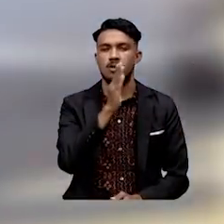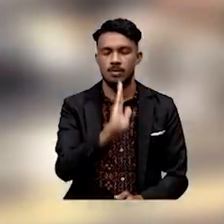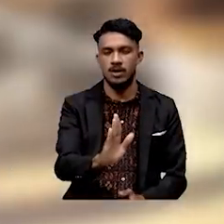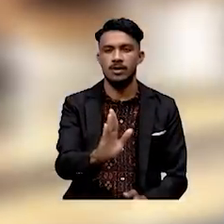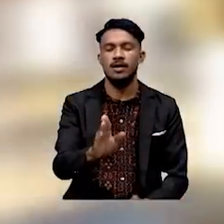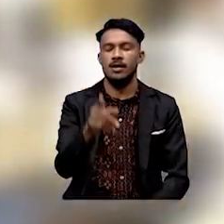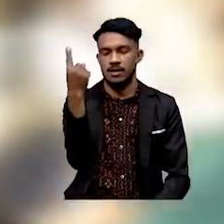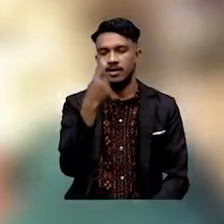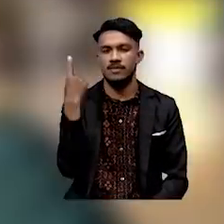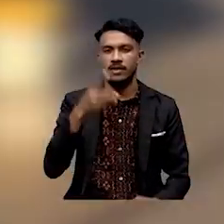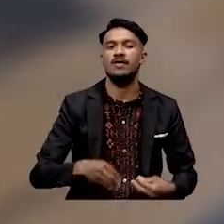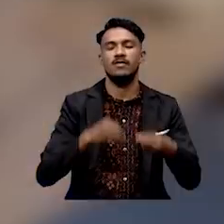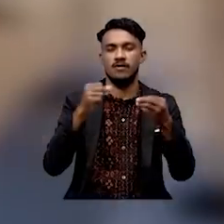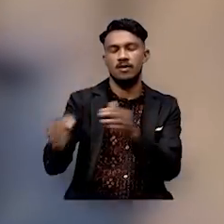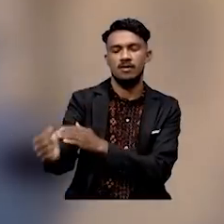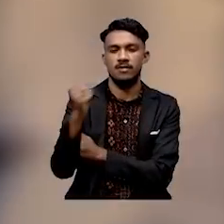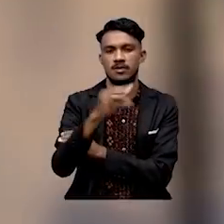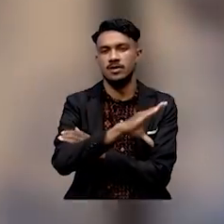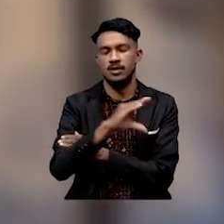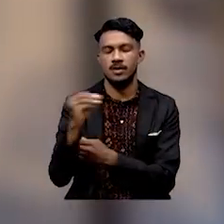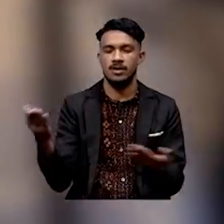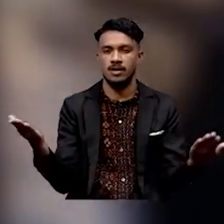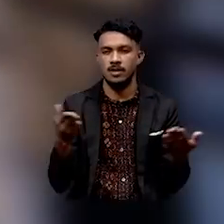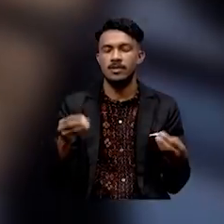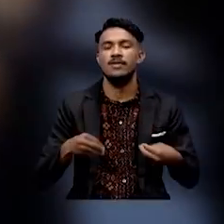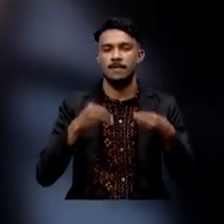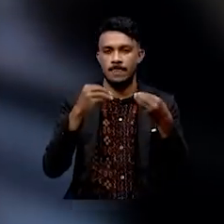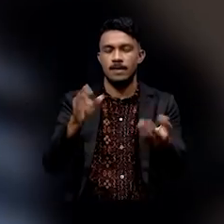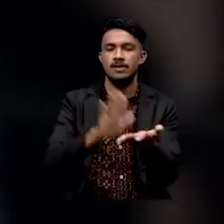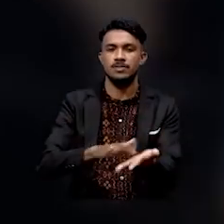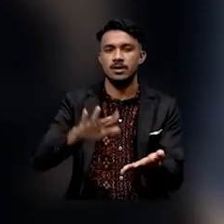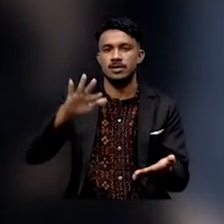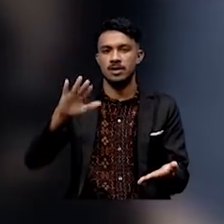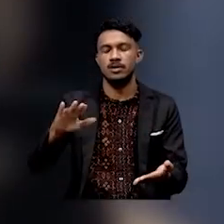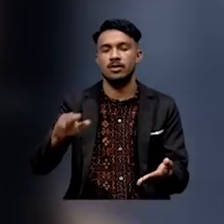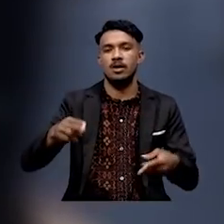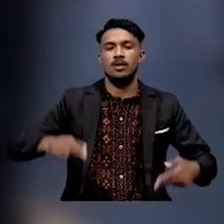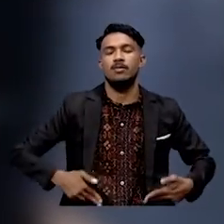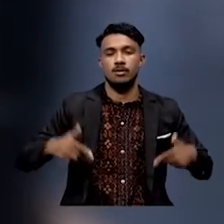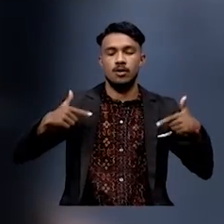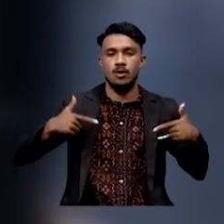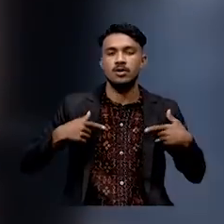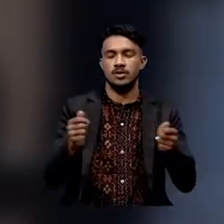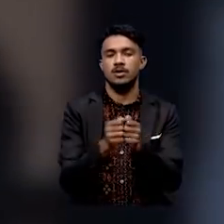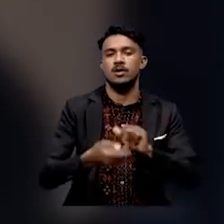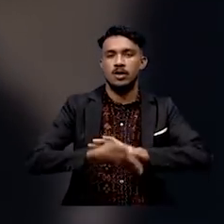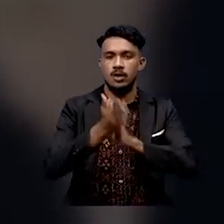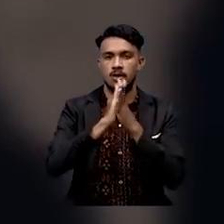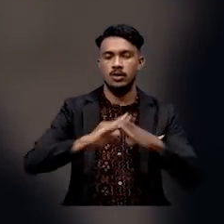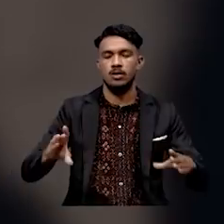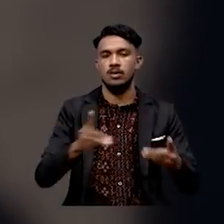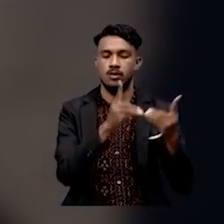na Fátima arahunk manek, ho força no bit Espírito Santo Nian, mori so duming no hakmatek, paz